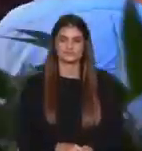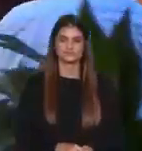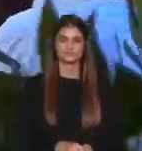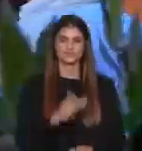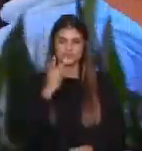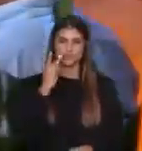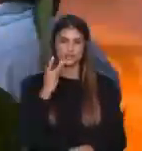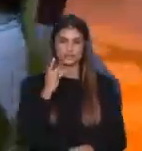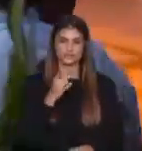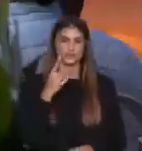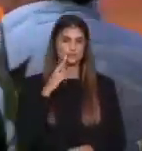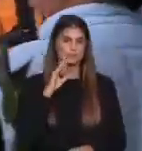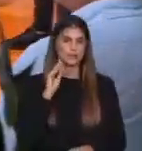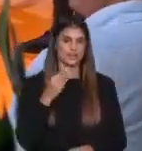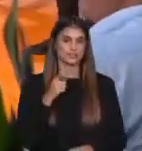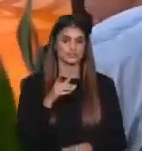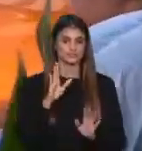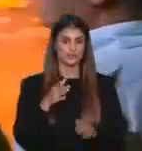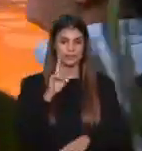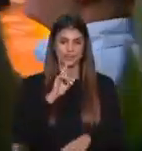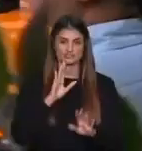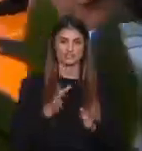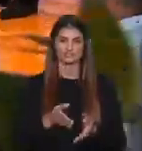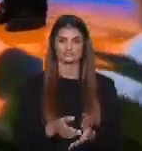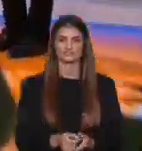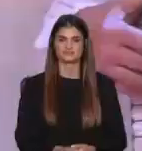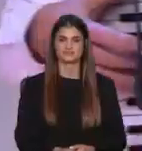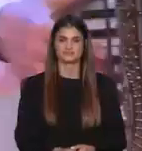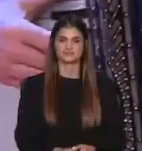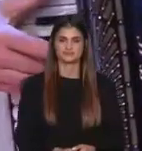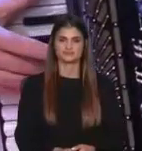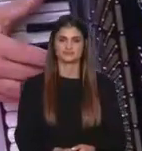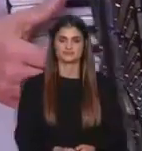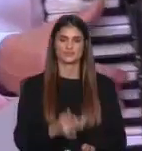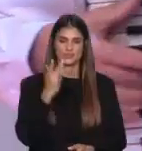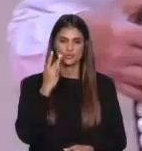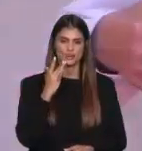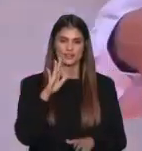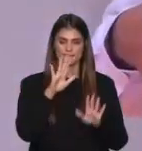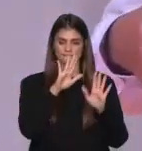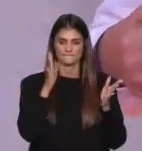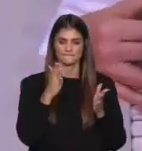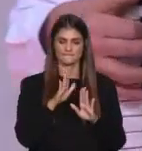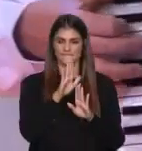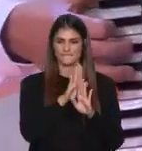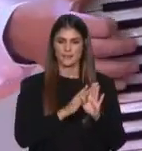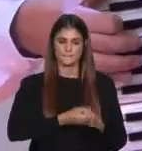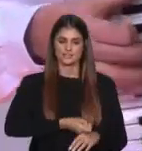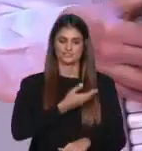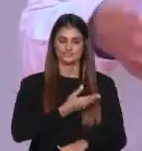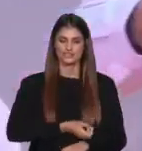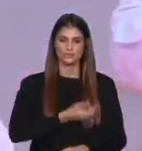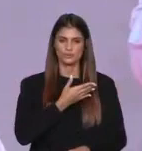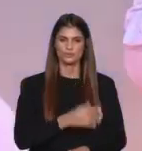Morena, já não és menina, já és mulher. Morena, formosa, ternura e